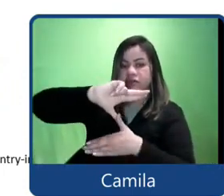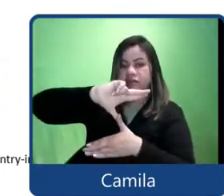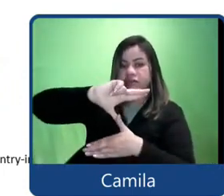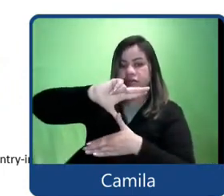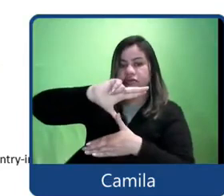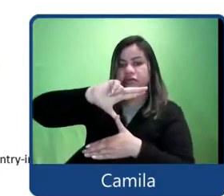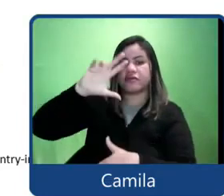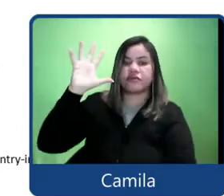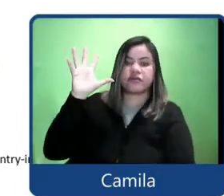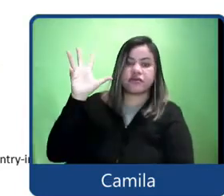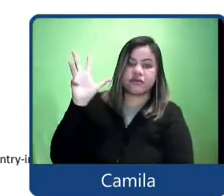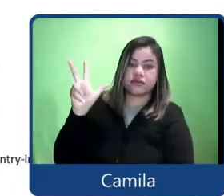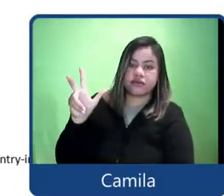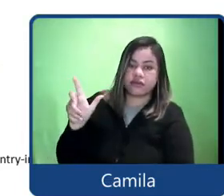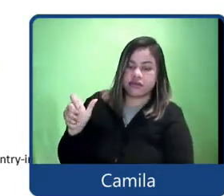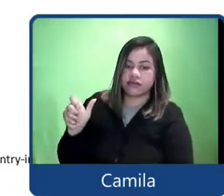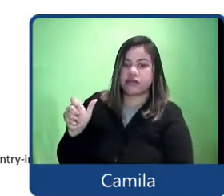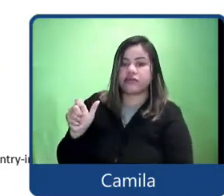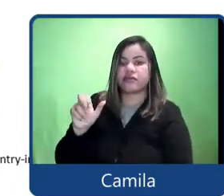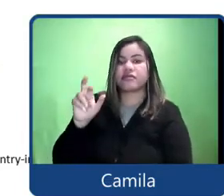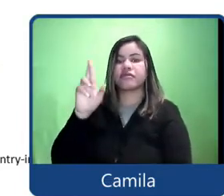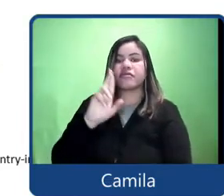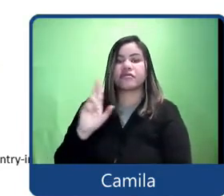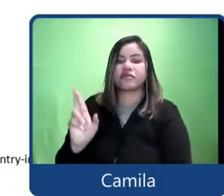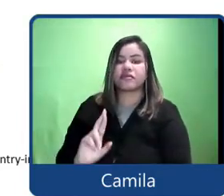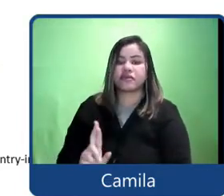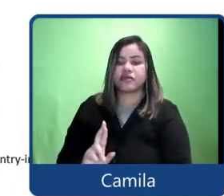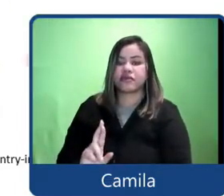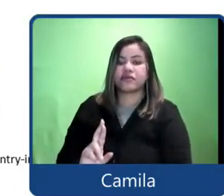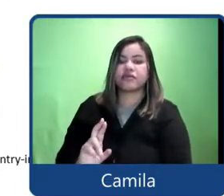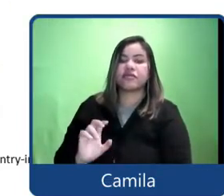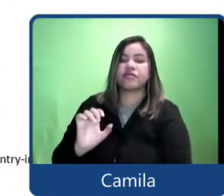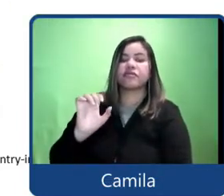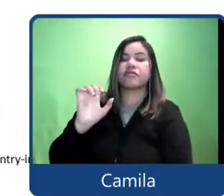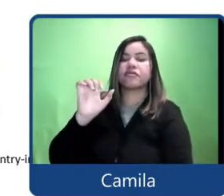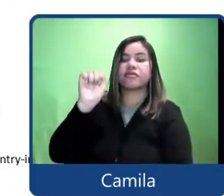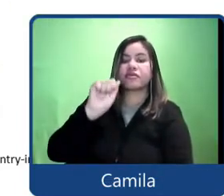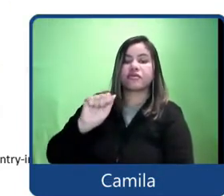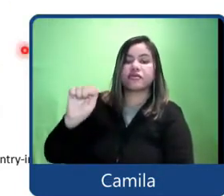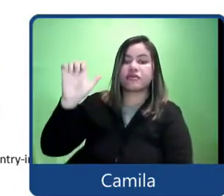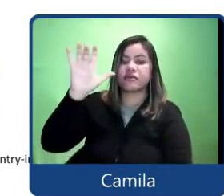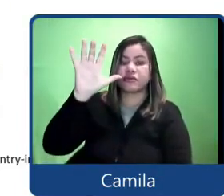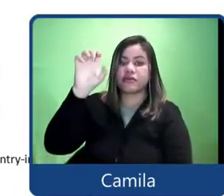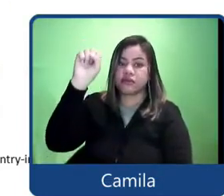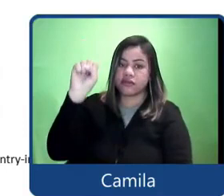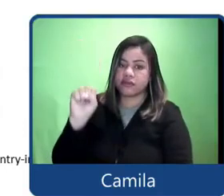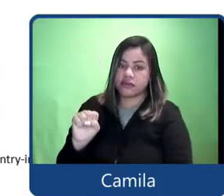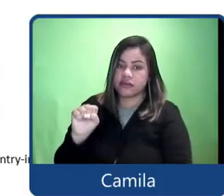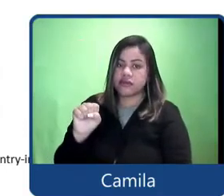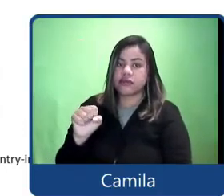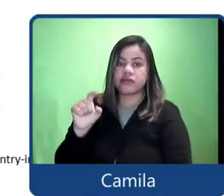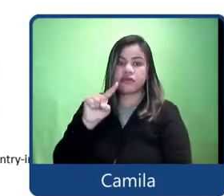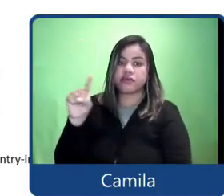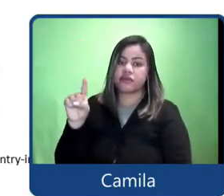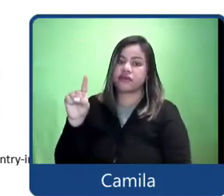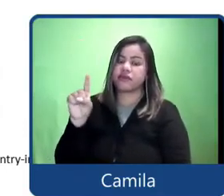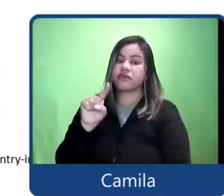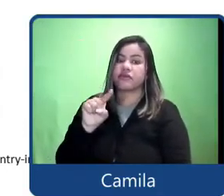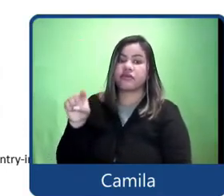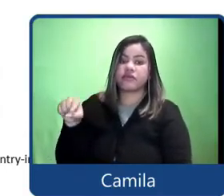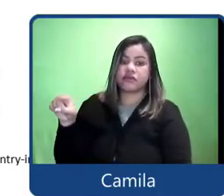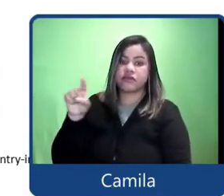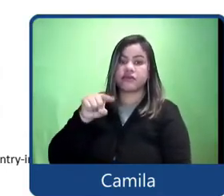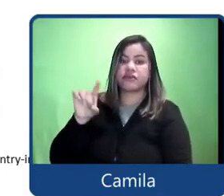África, Rússia, né, o sul da Ásia, não estão muito bem preparados, né,